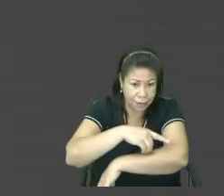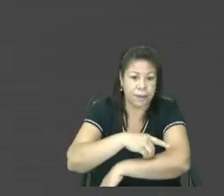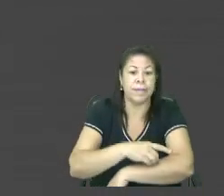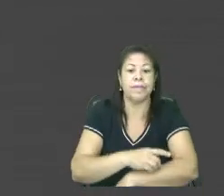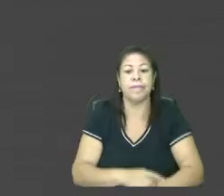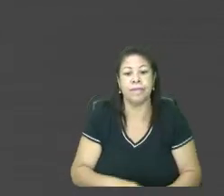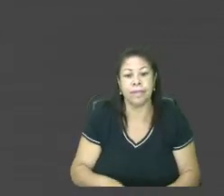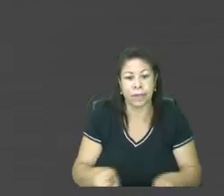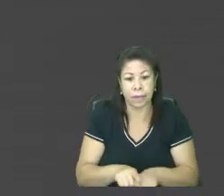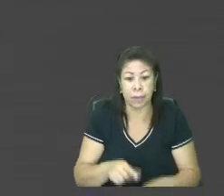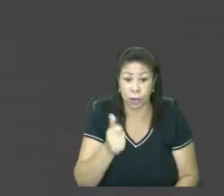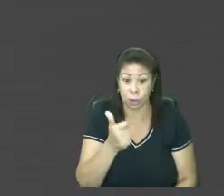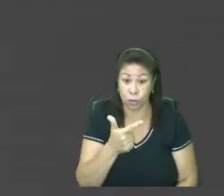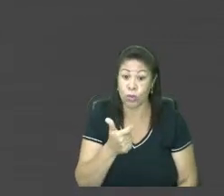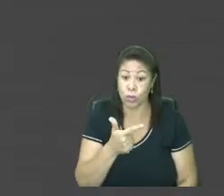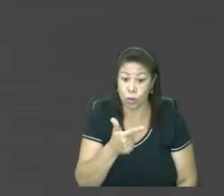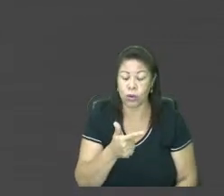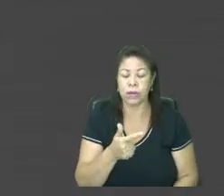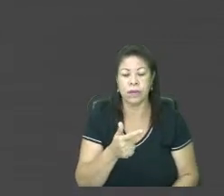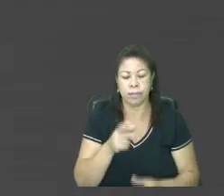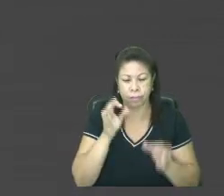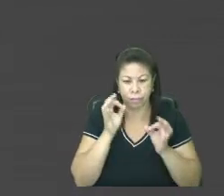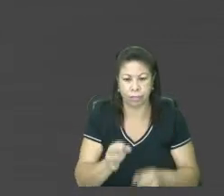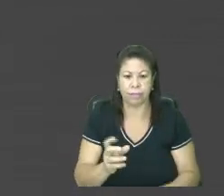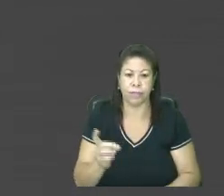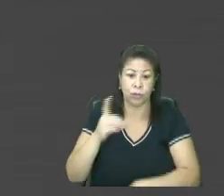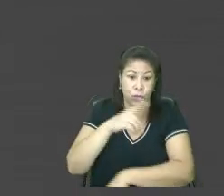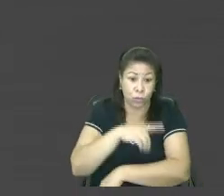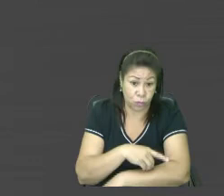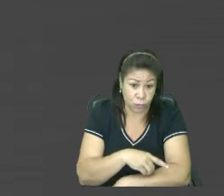12 positivaram para dengue, para chikungunya nenhum.